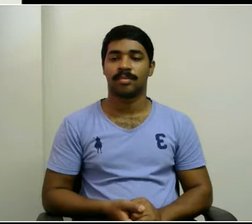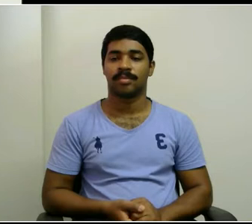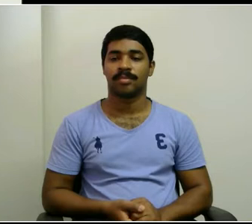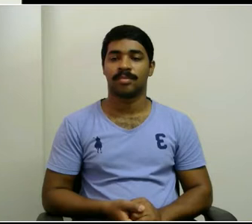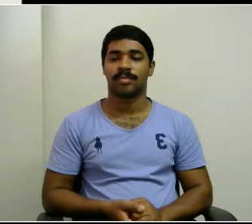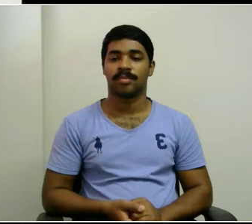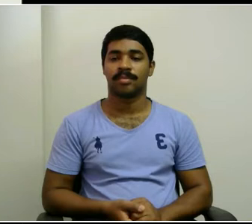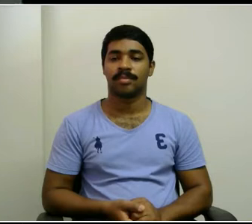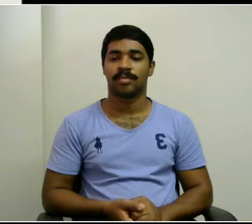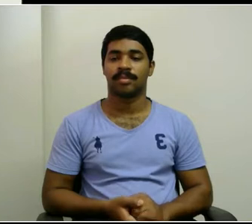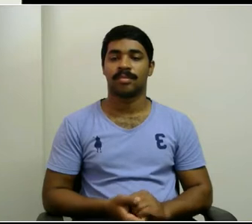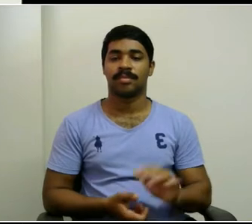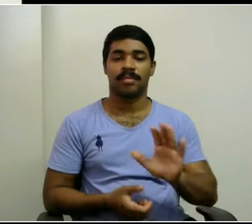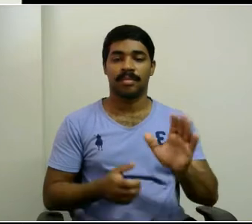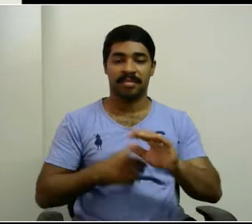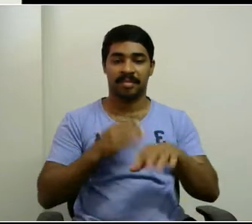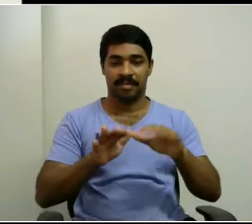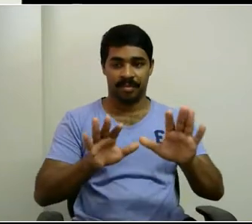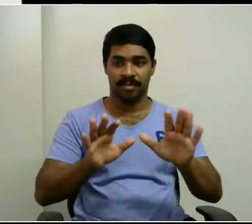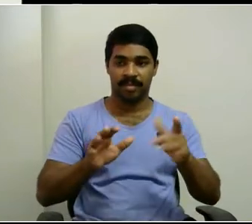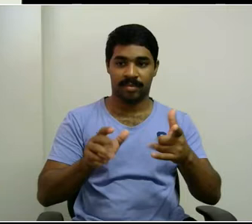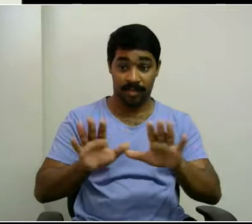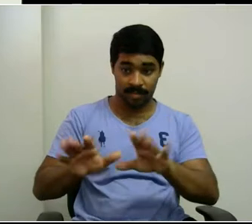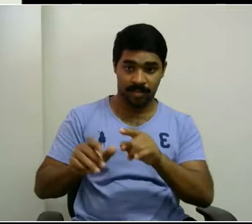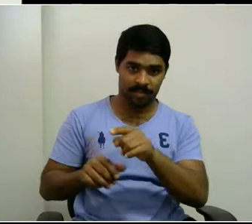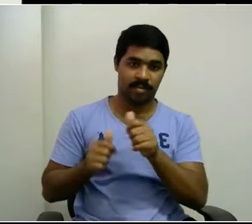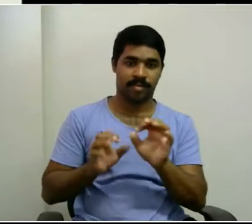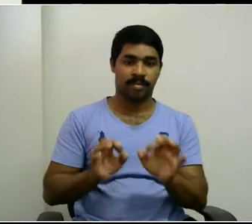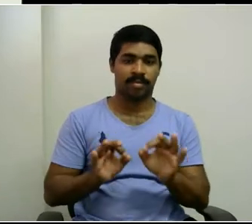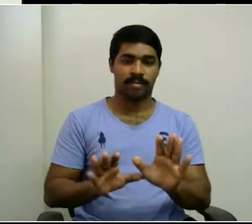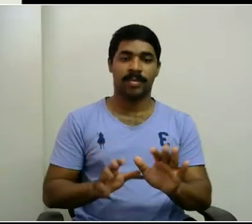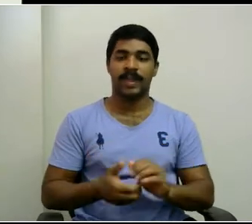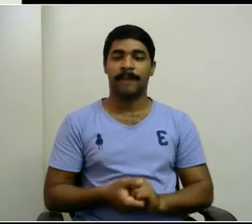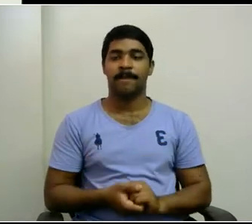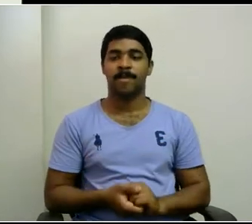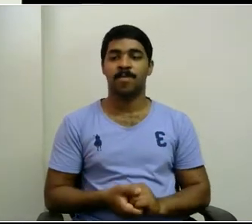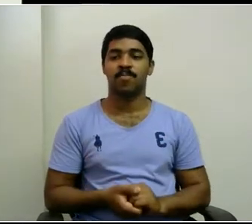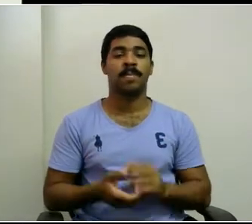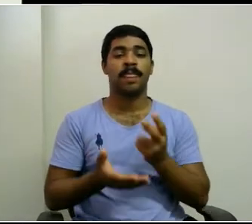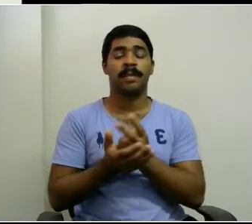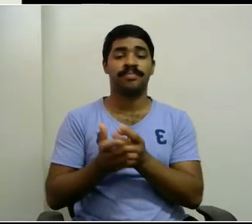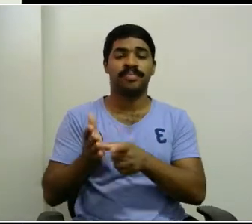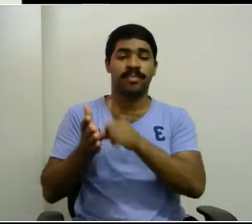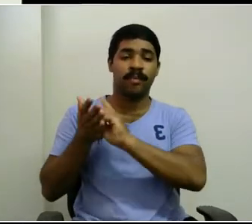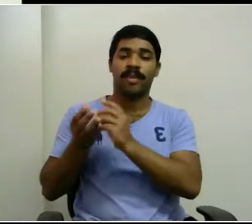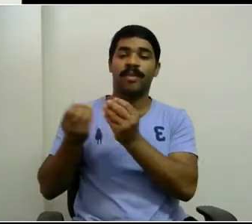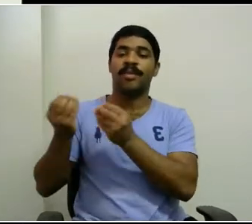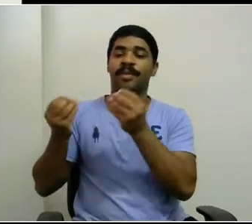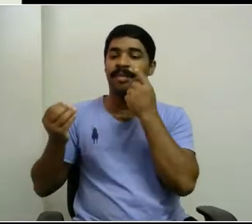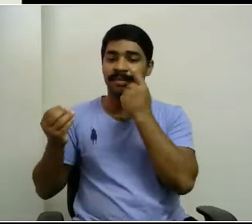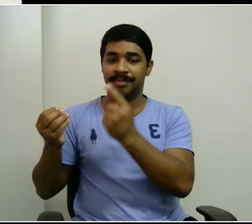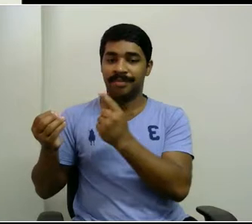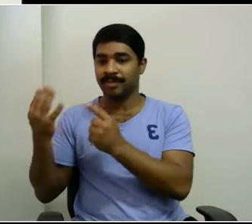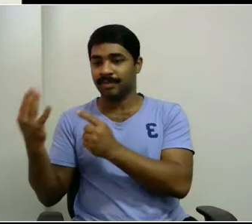Opa, que saiu do controle aqui. Deixa eu voltar para cá. Tá, paramos aqui. Né? Agora aqui, ó, mesmo processo daquela questão anterior, você vai multiplicar esse com